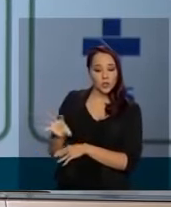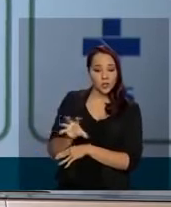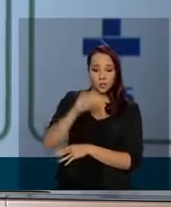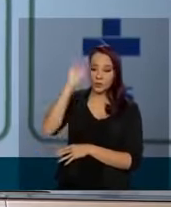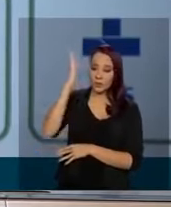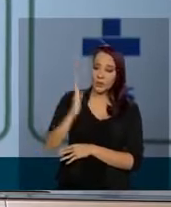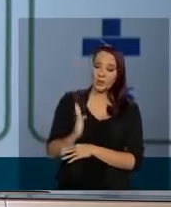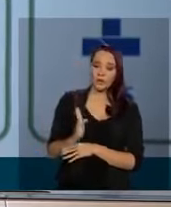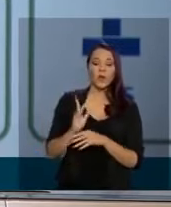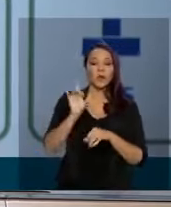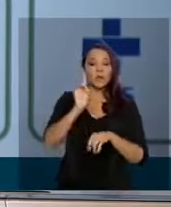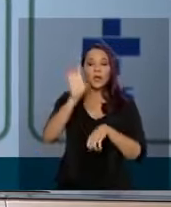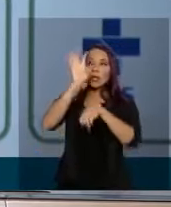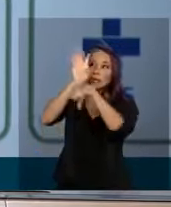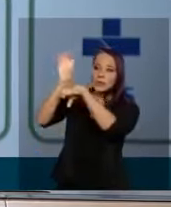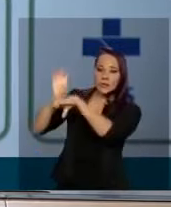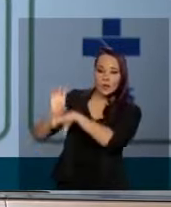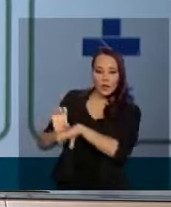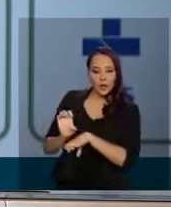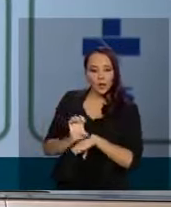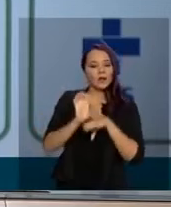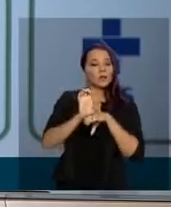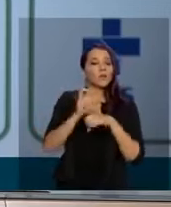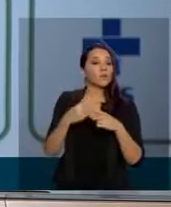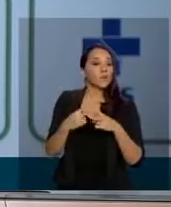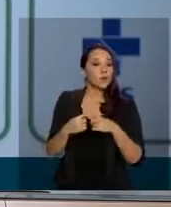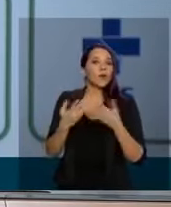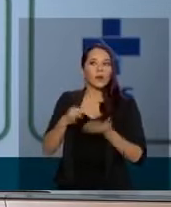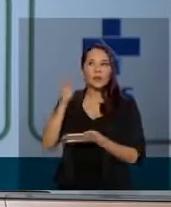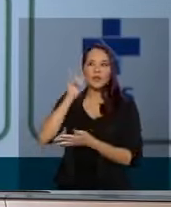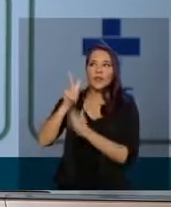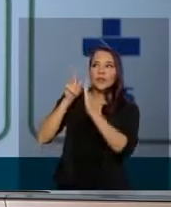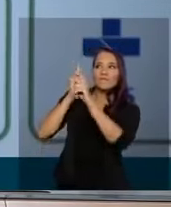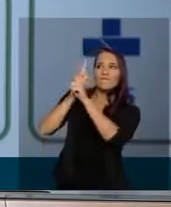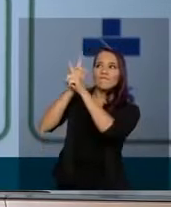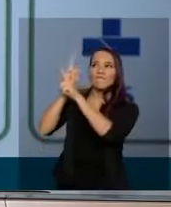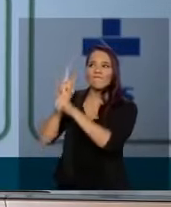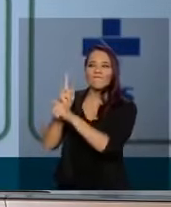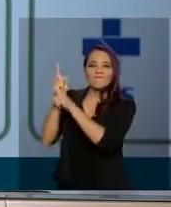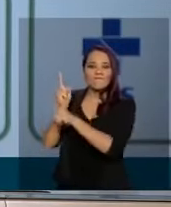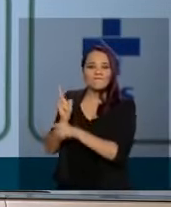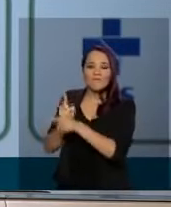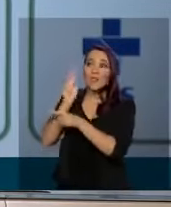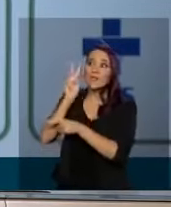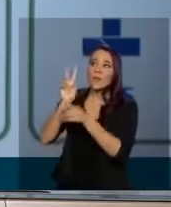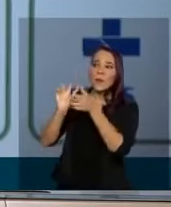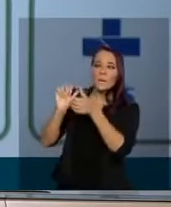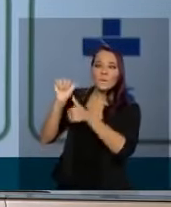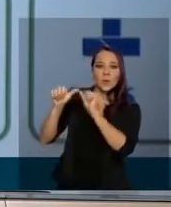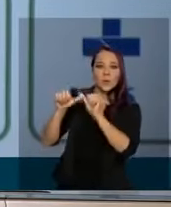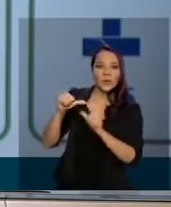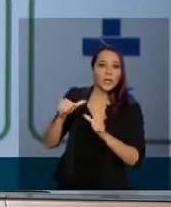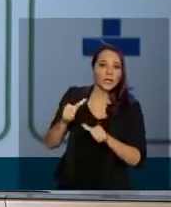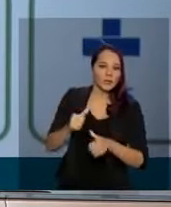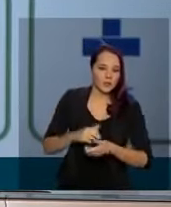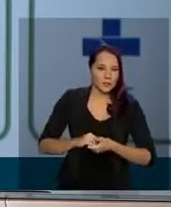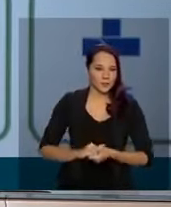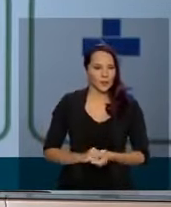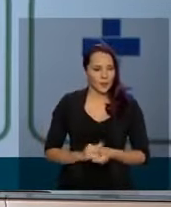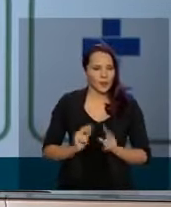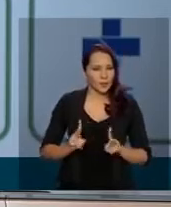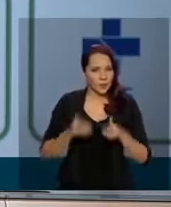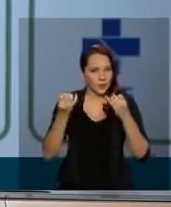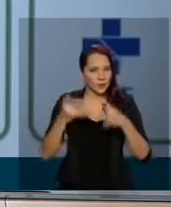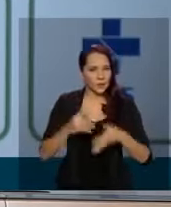país, né? Por estado e por região, porque aí você verifica a mudança. Mas continuamos dizendo, né,